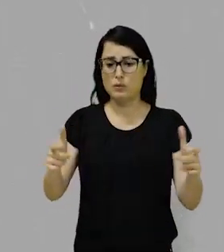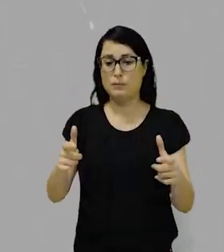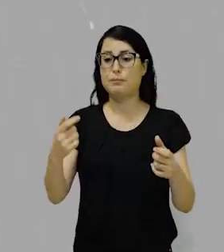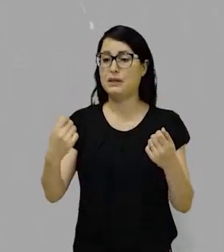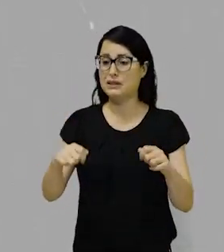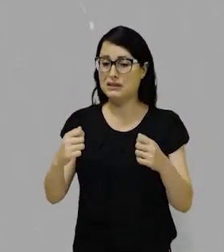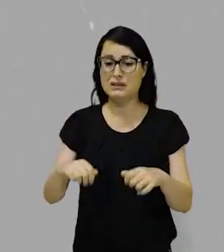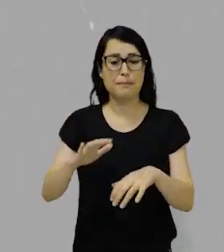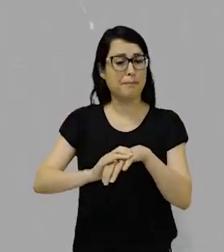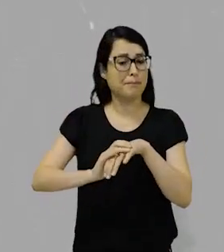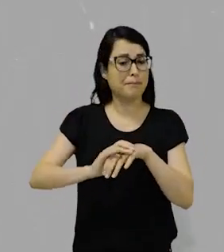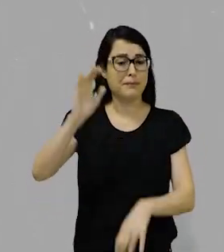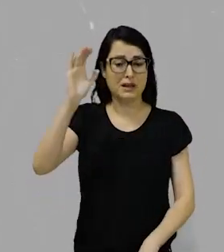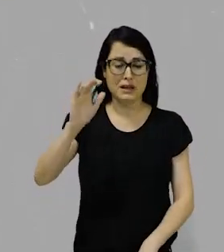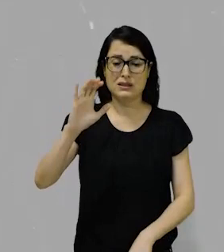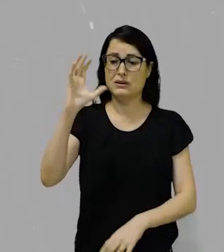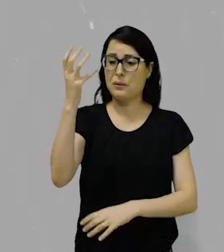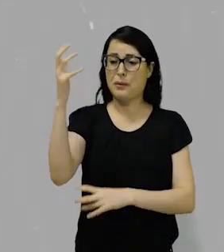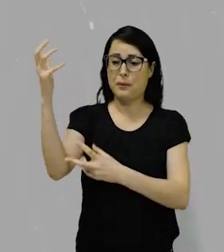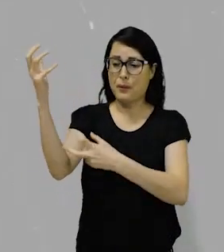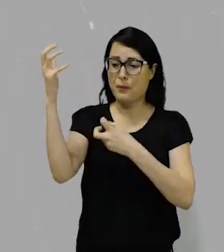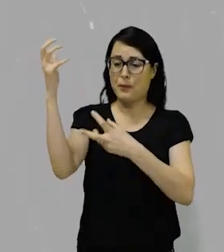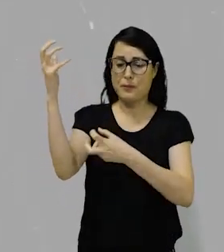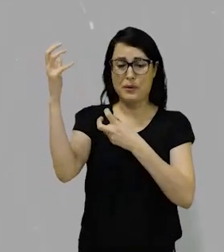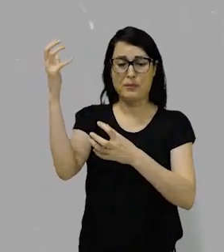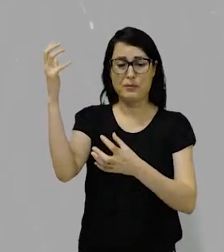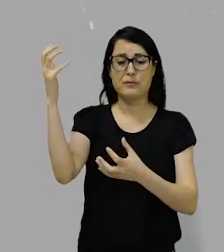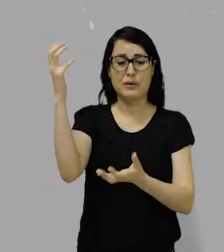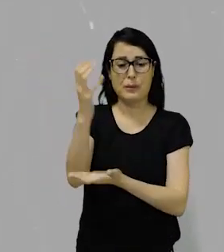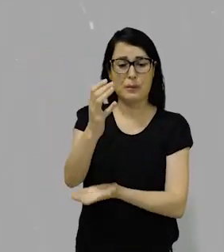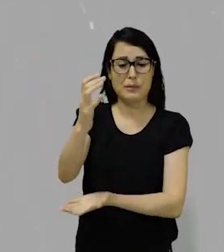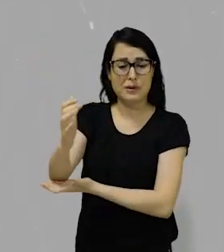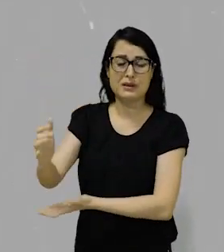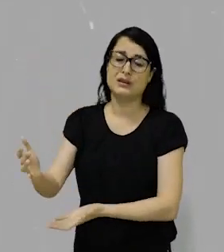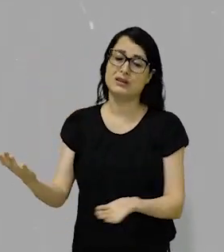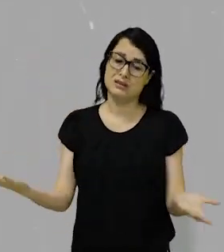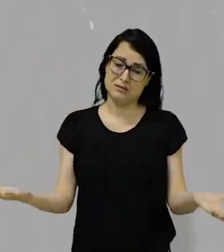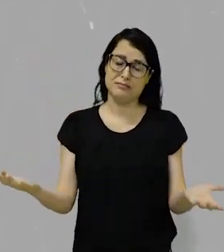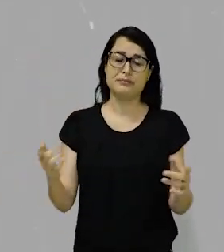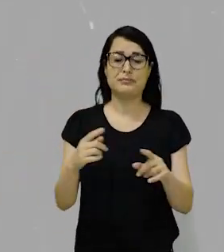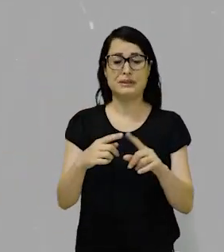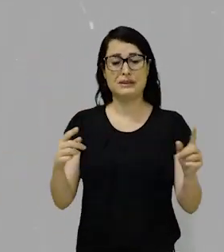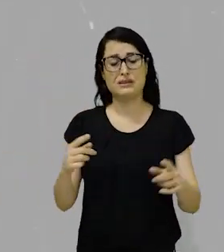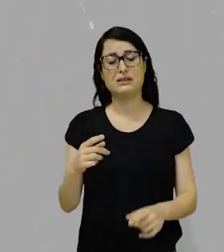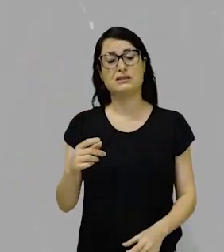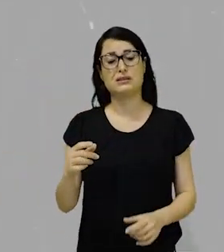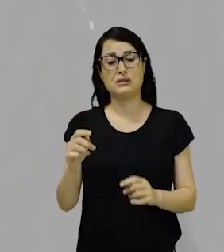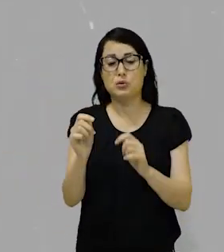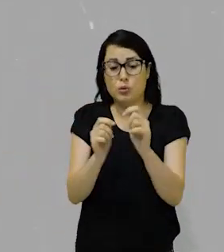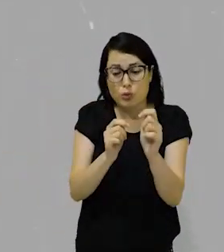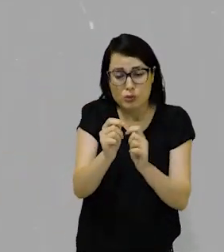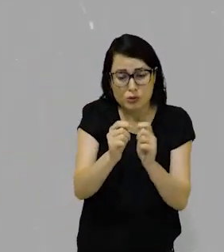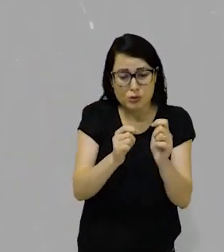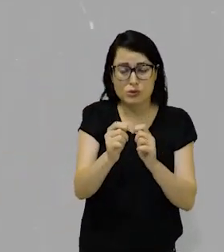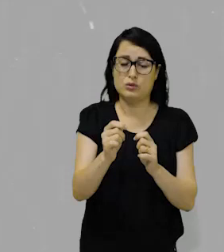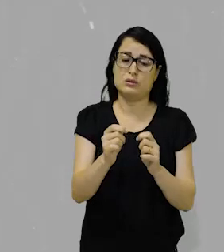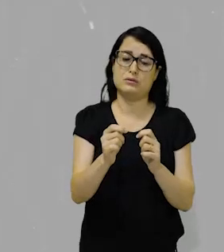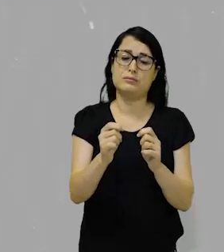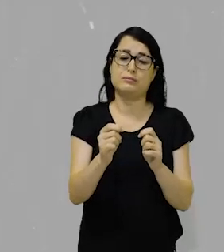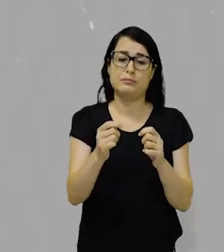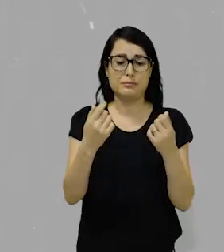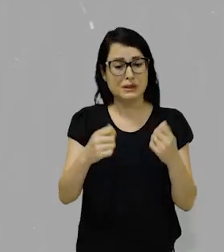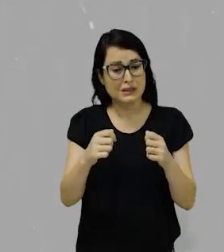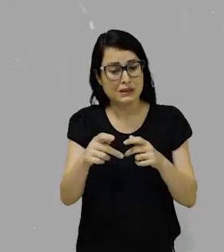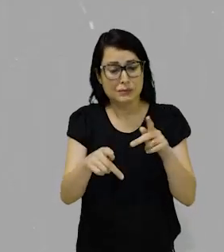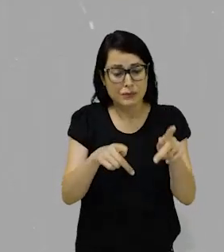recursos. Então, para solucionar a lógica do problema ambiental, eu preciso ter um maior controle populacional. Veja que